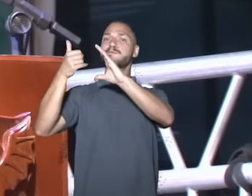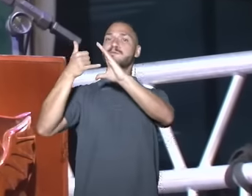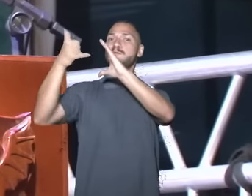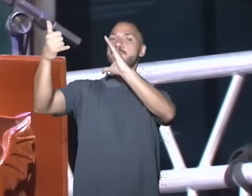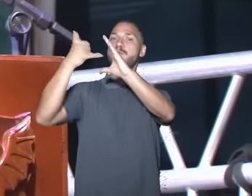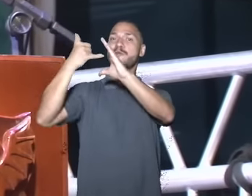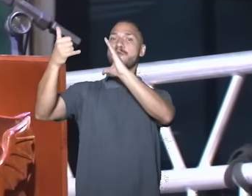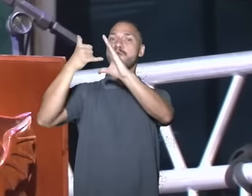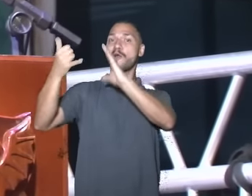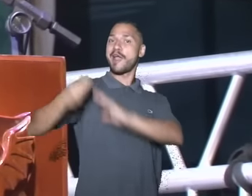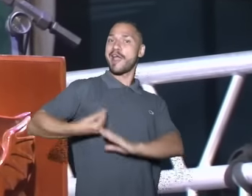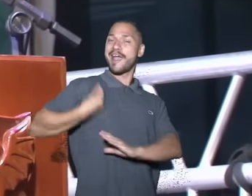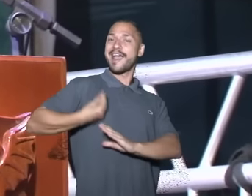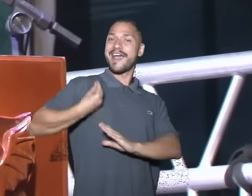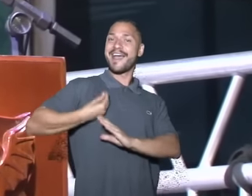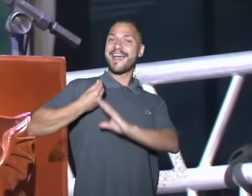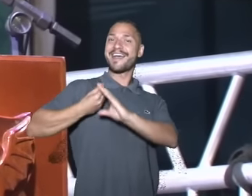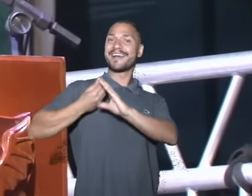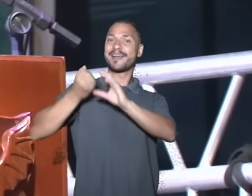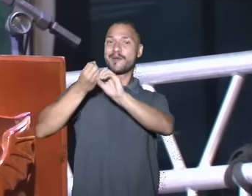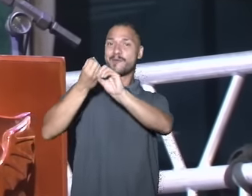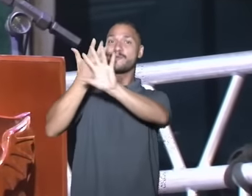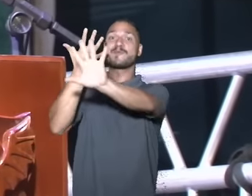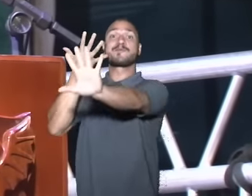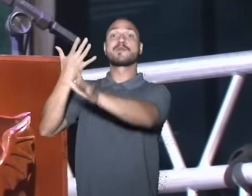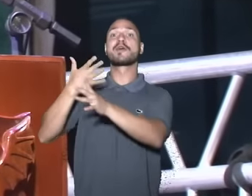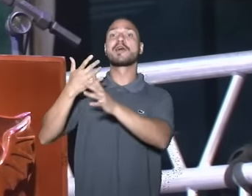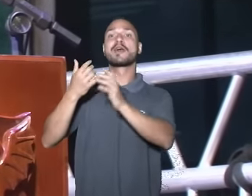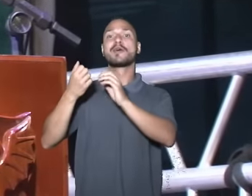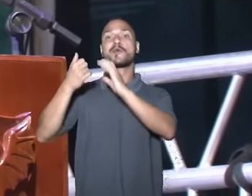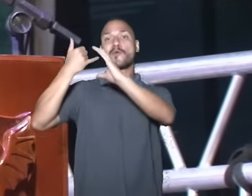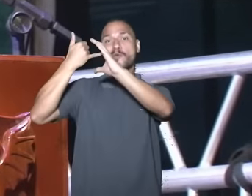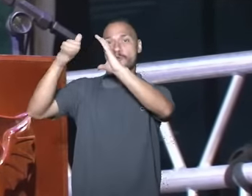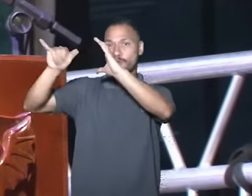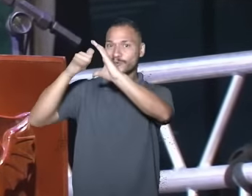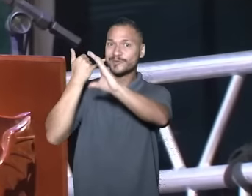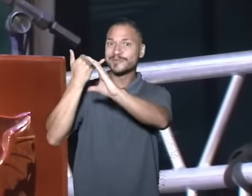ao vivo pelo canal da UFV no YouTube.